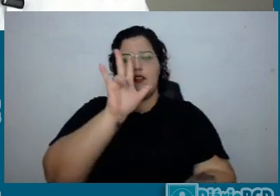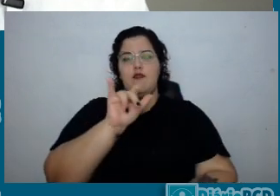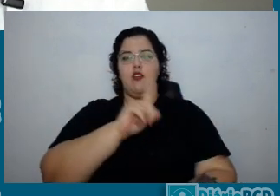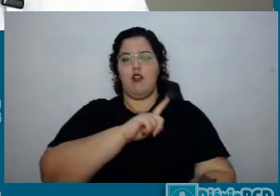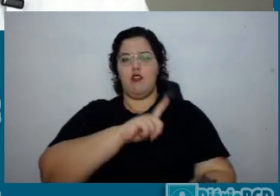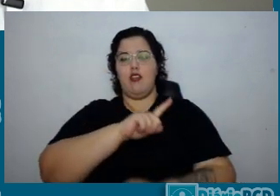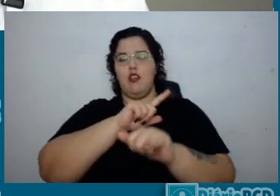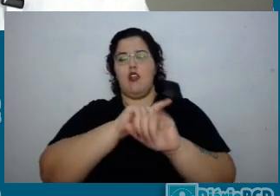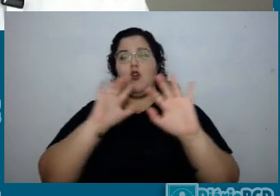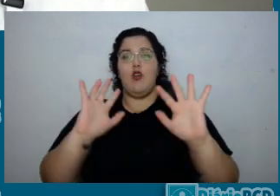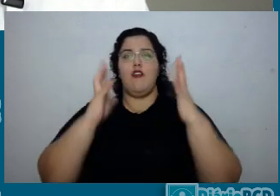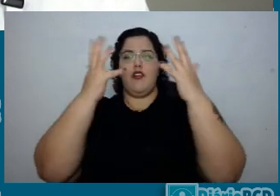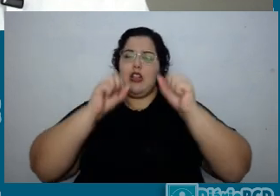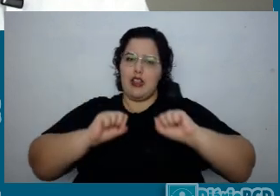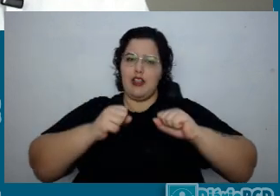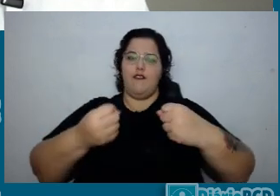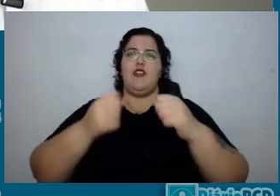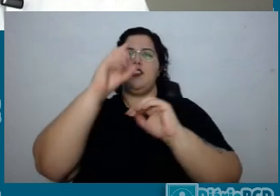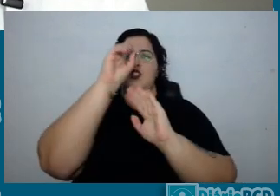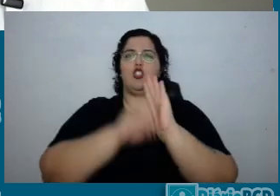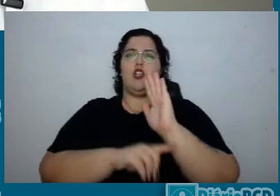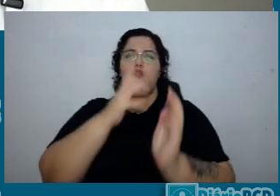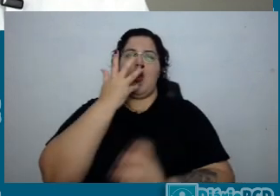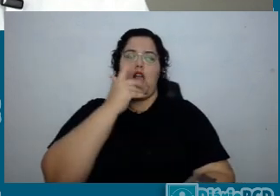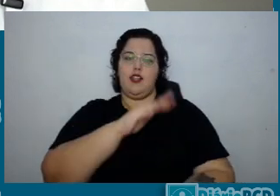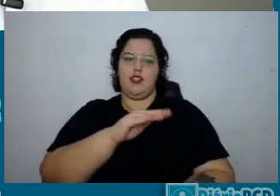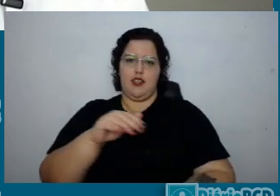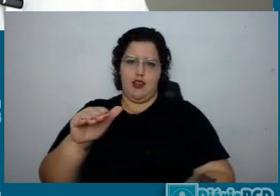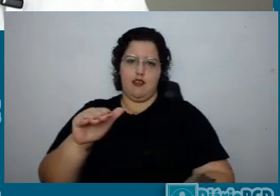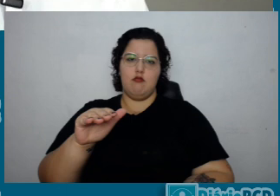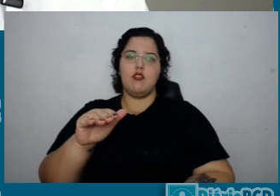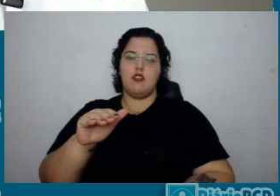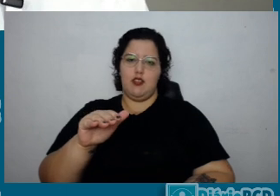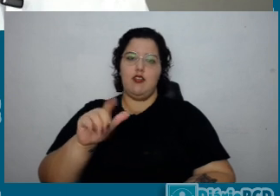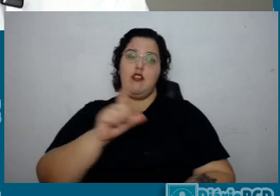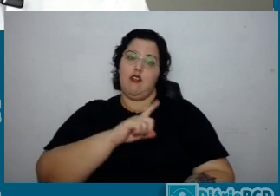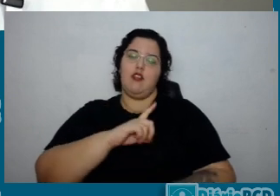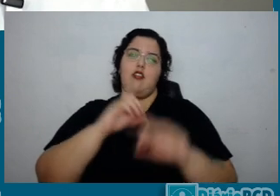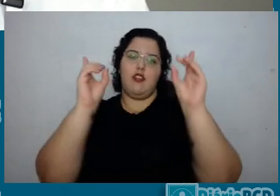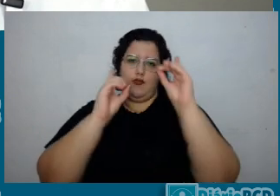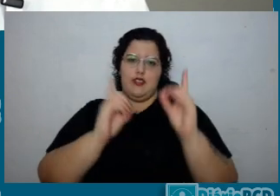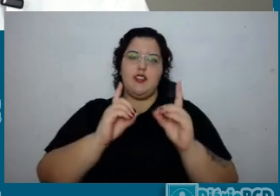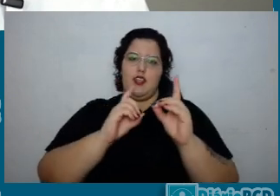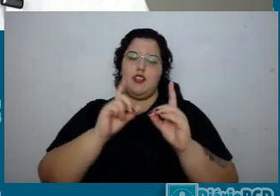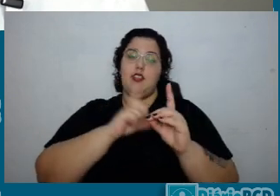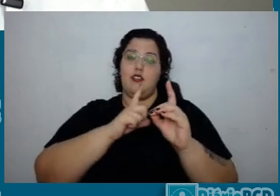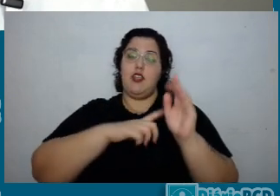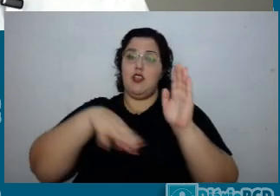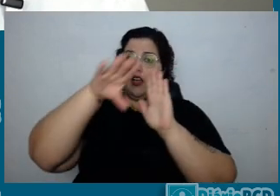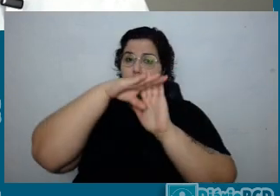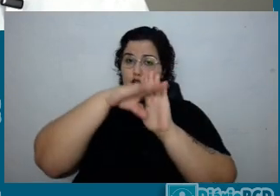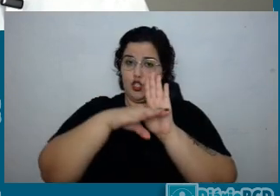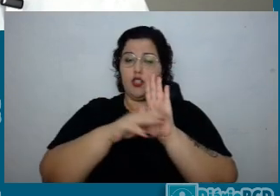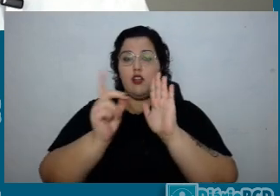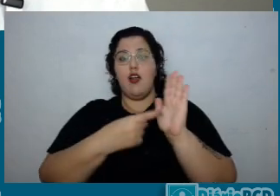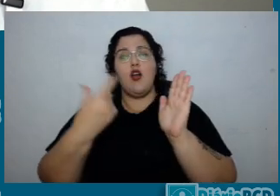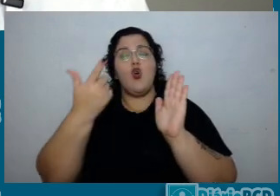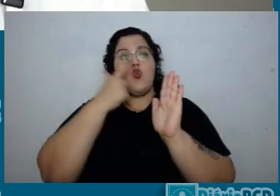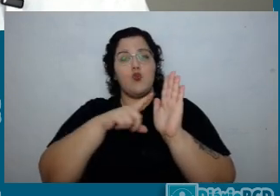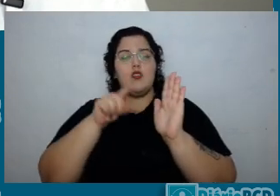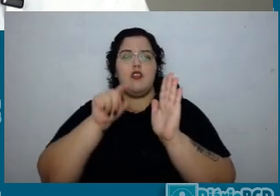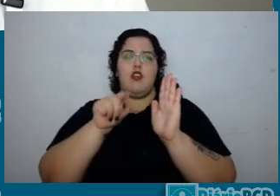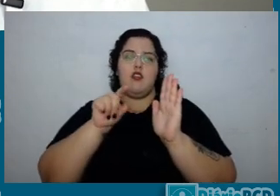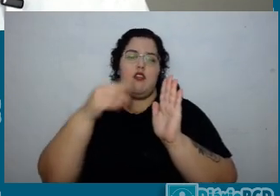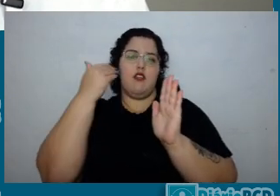semana de defesa dos direitos da criança, da primeira infância com deficiência, né? Uma agenda também muito importante para a gente